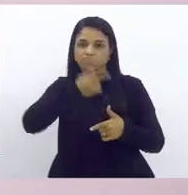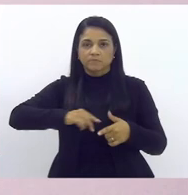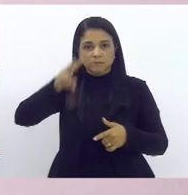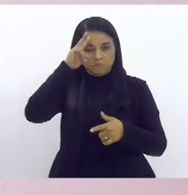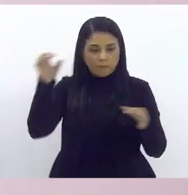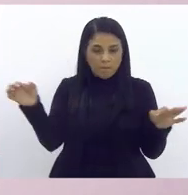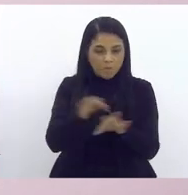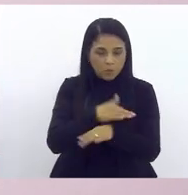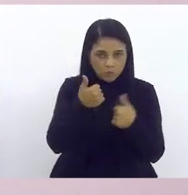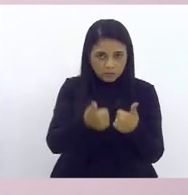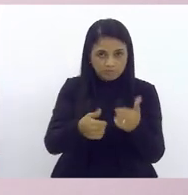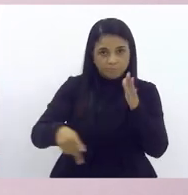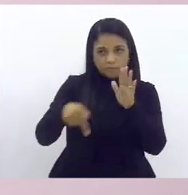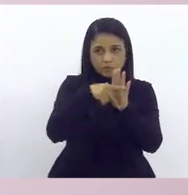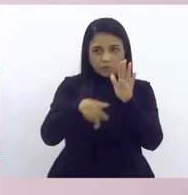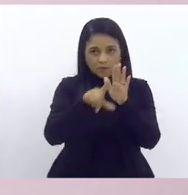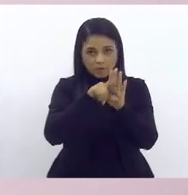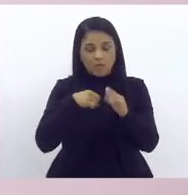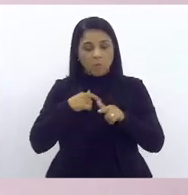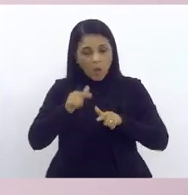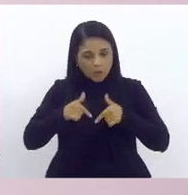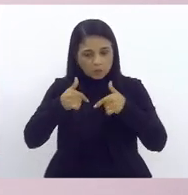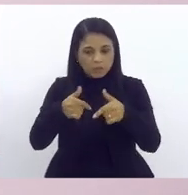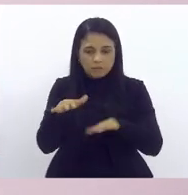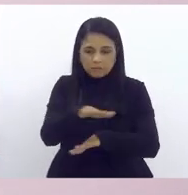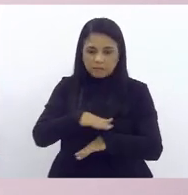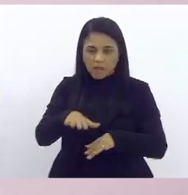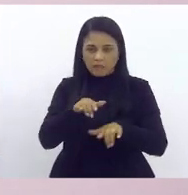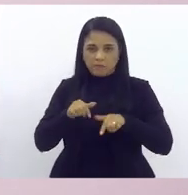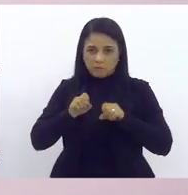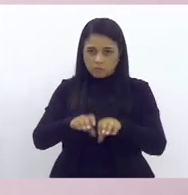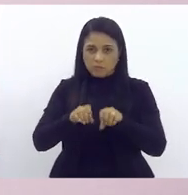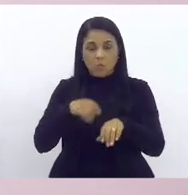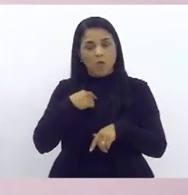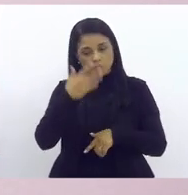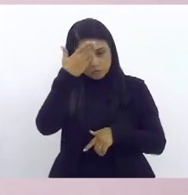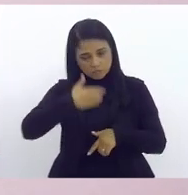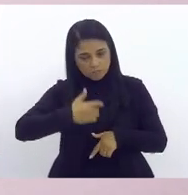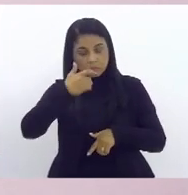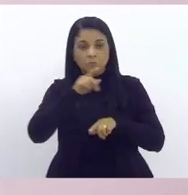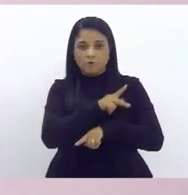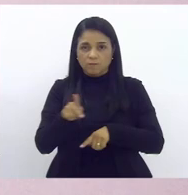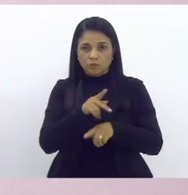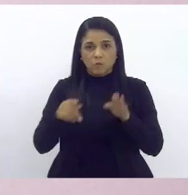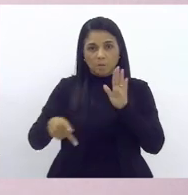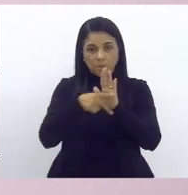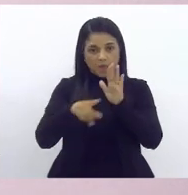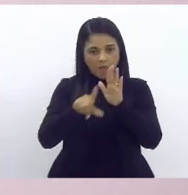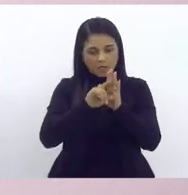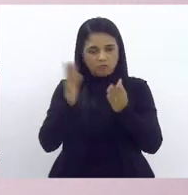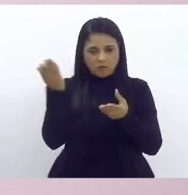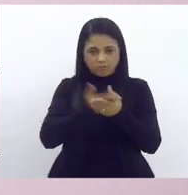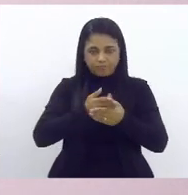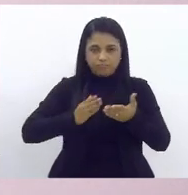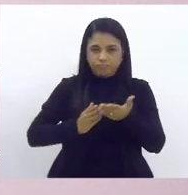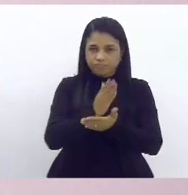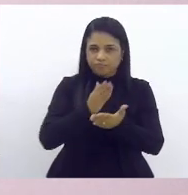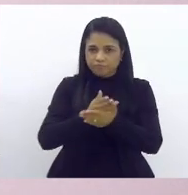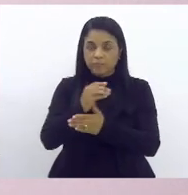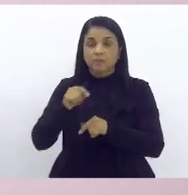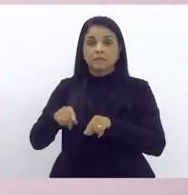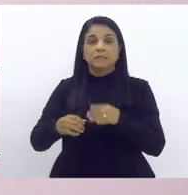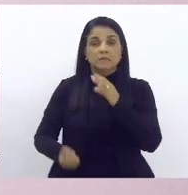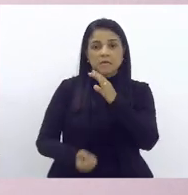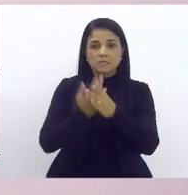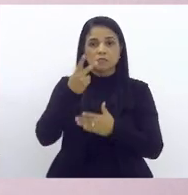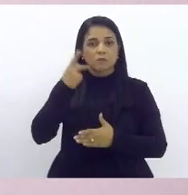E assim, estou muito atuante nessa parte de educação. Como vocês sabem, eu sou professora, a gente tem vários PLs protocolados aqui, e um sobre a criação